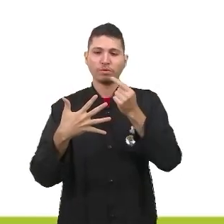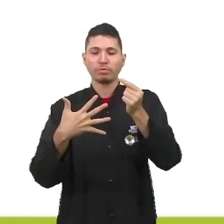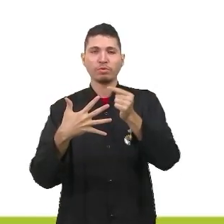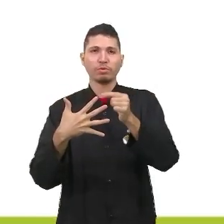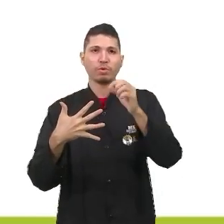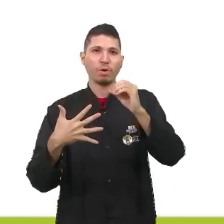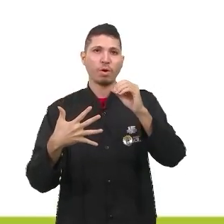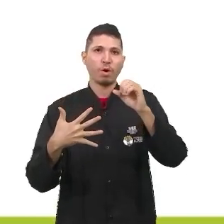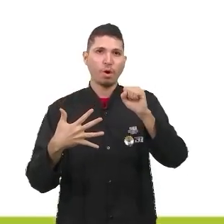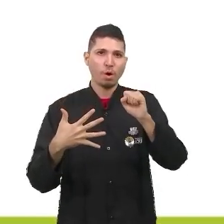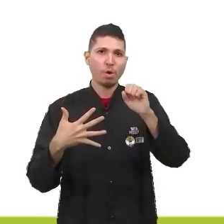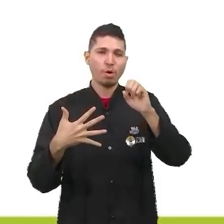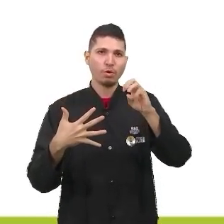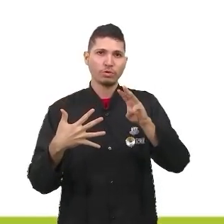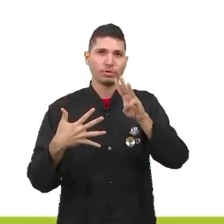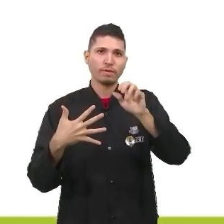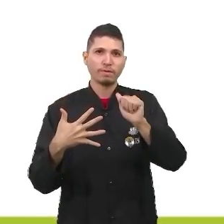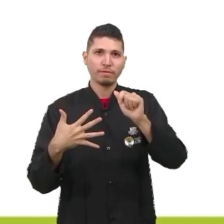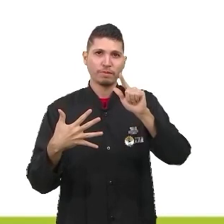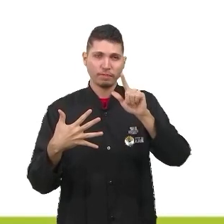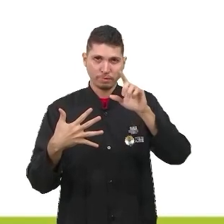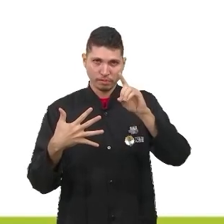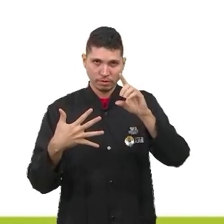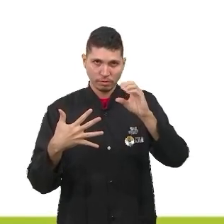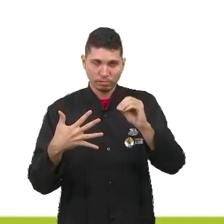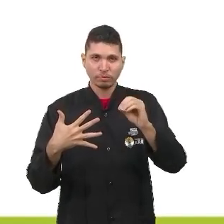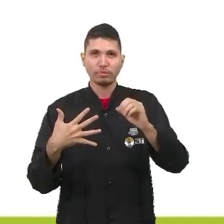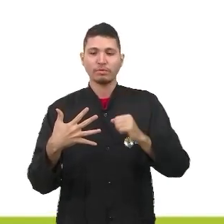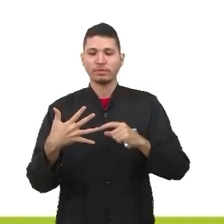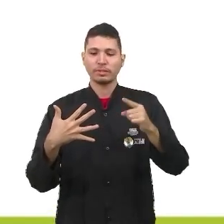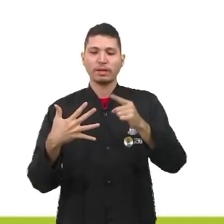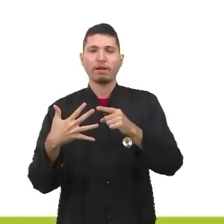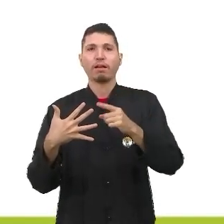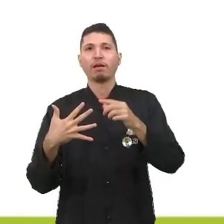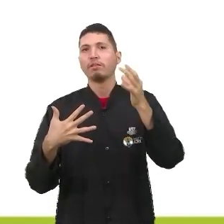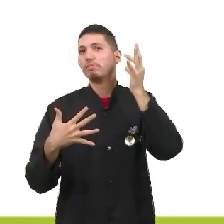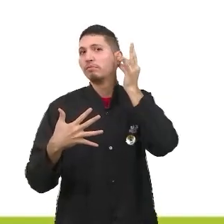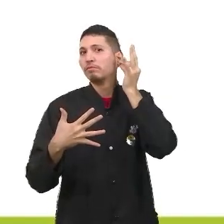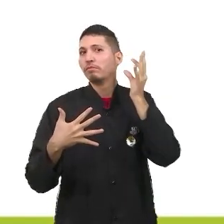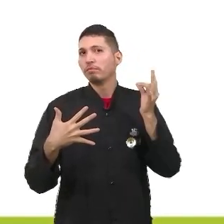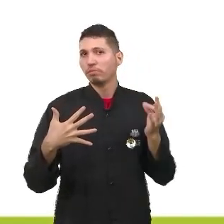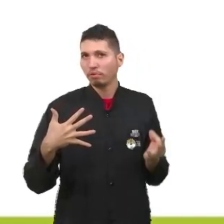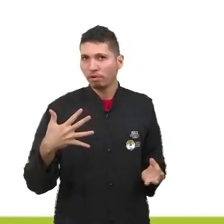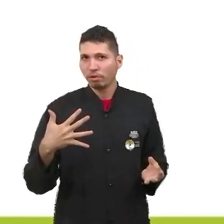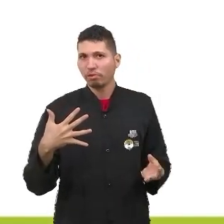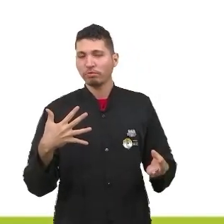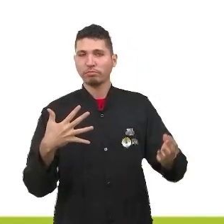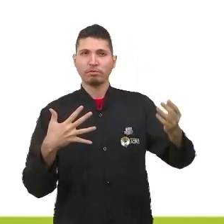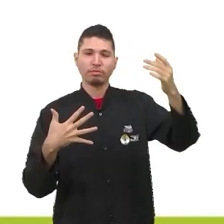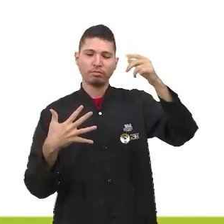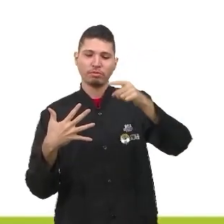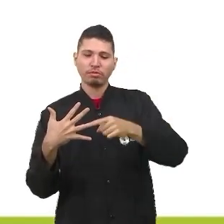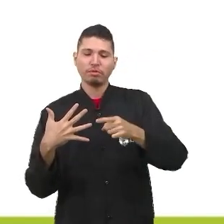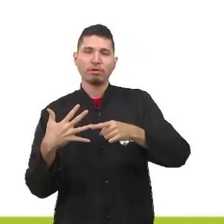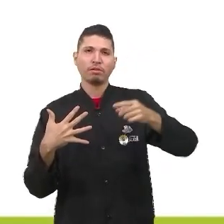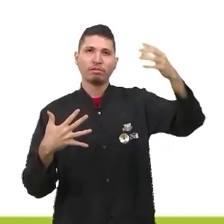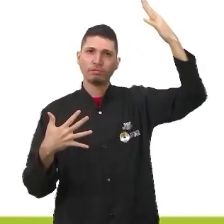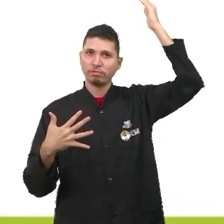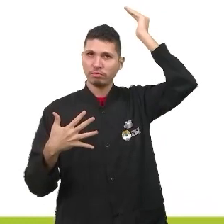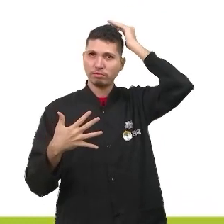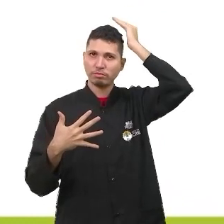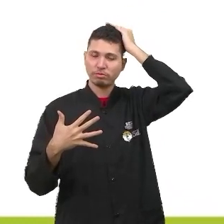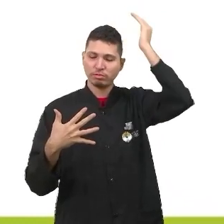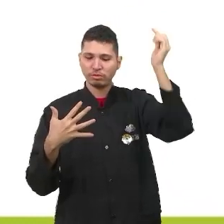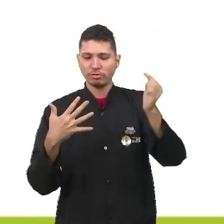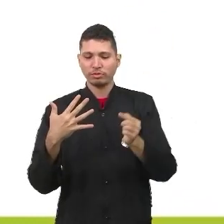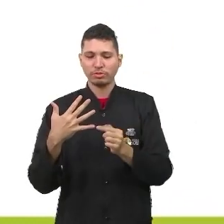Andrade, Menotti Del Picchia, Tarsila do Amaral, Anita Malfatti, de Cavalcante, o grupo dos 5 até a